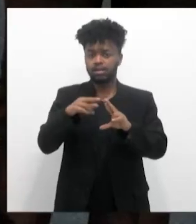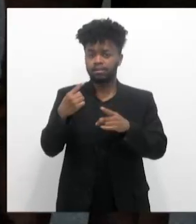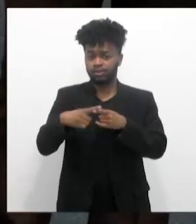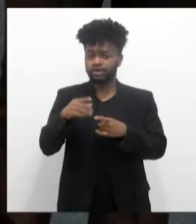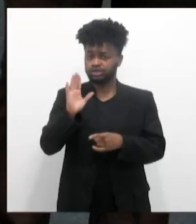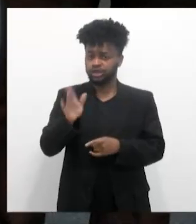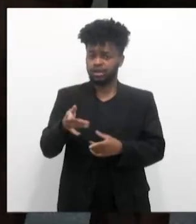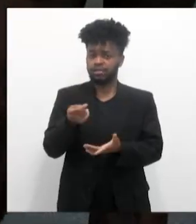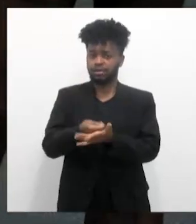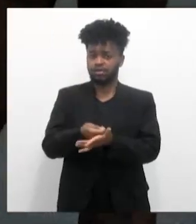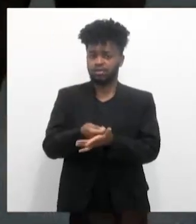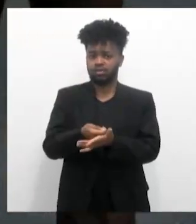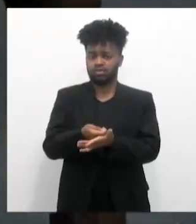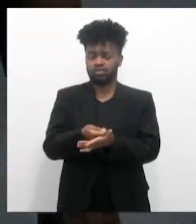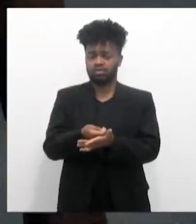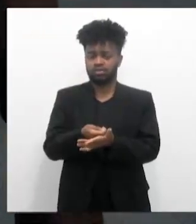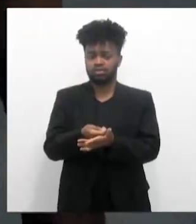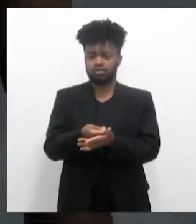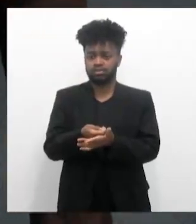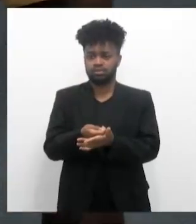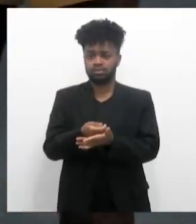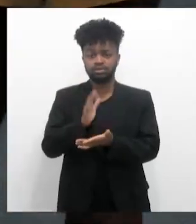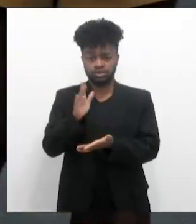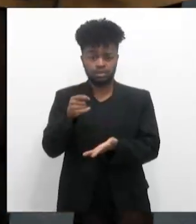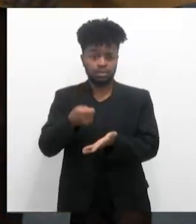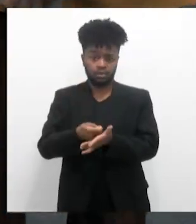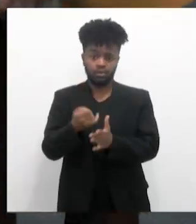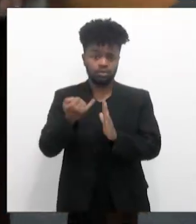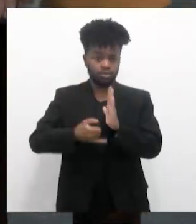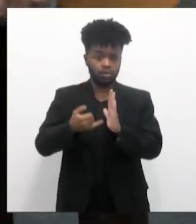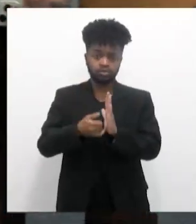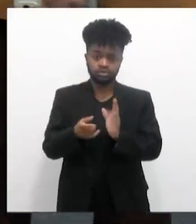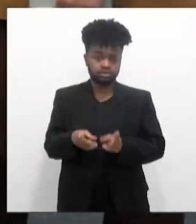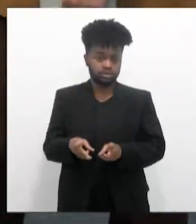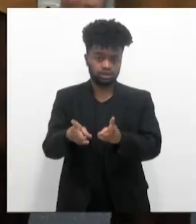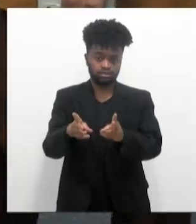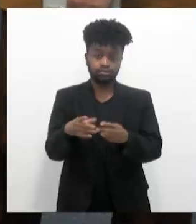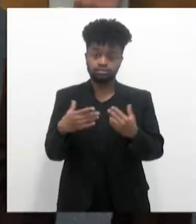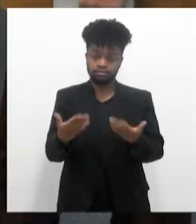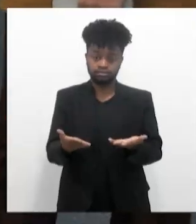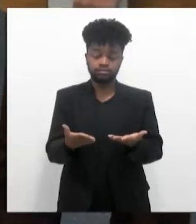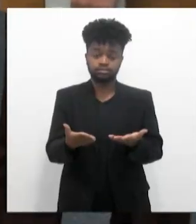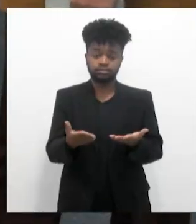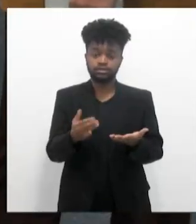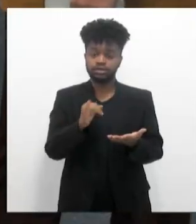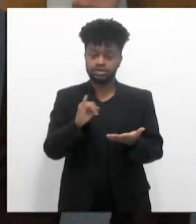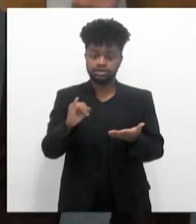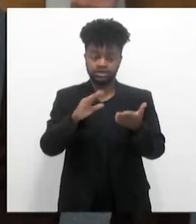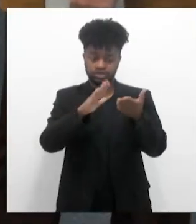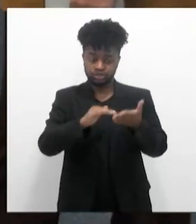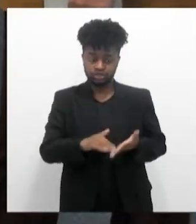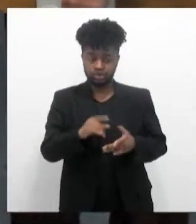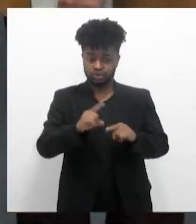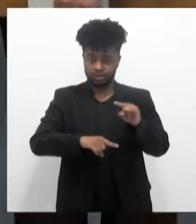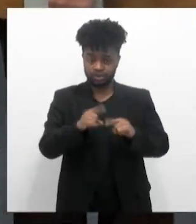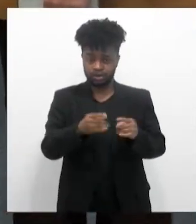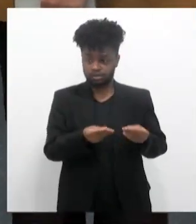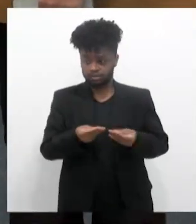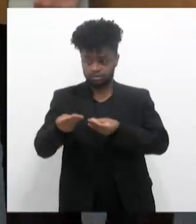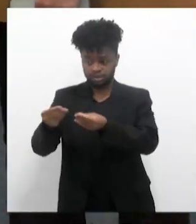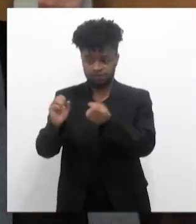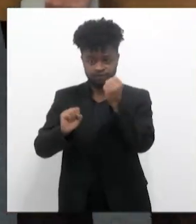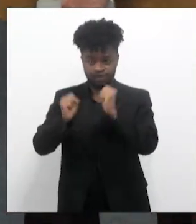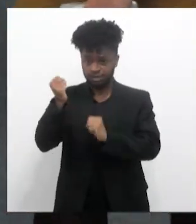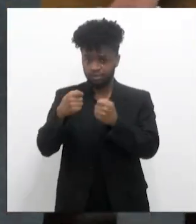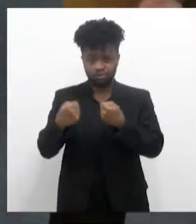pagou, deputada Lilian, pagou imposto a vida inteira. Quem tira o material do chão e leva para a indústria não tem que